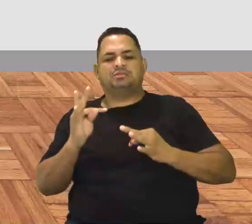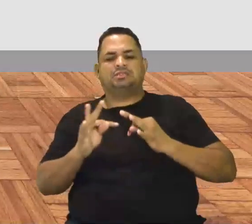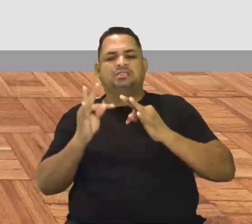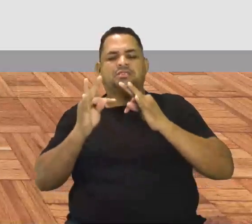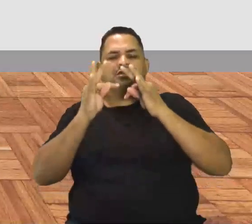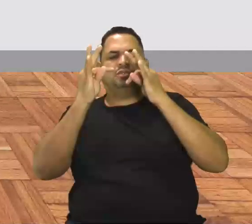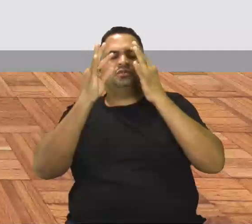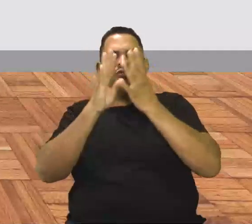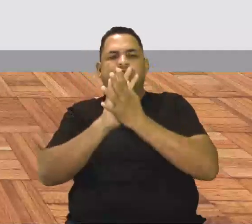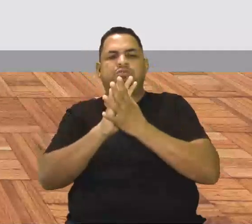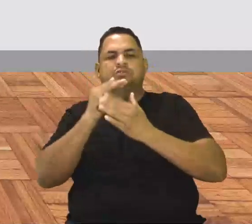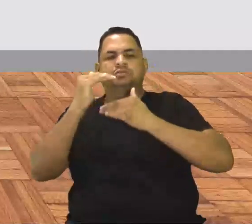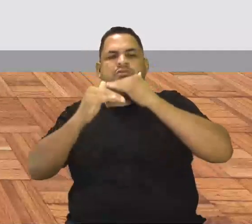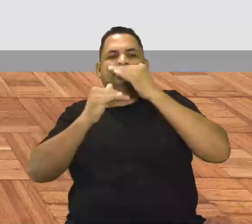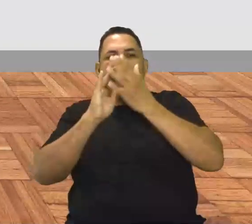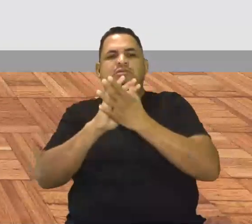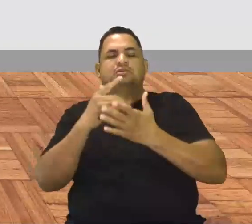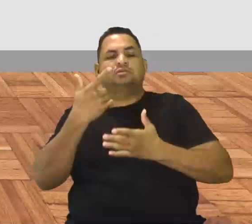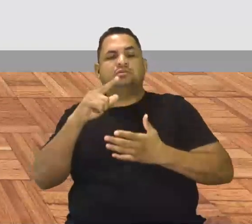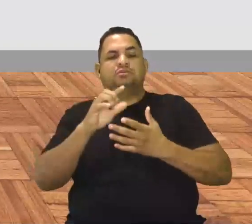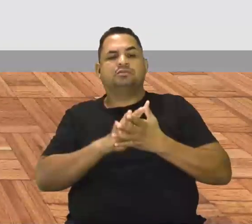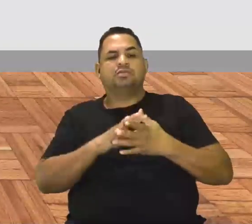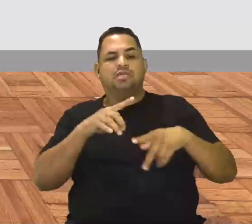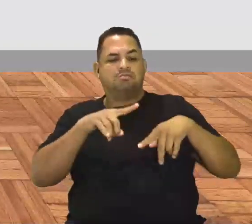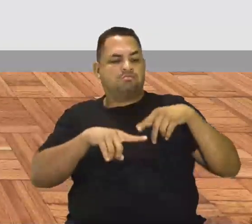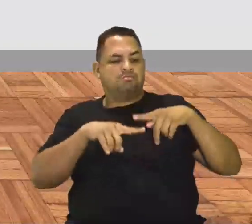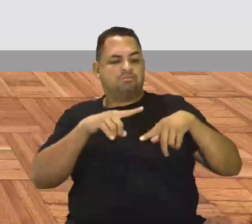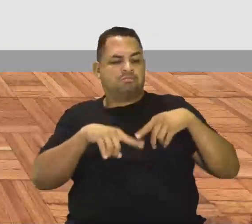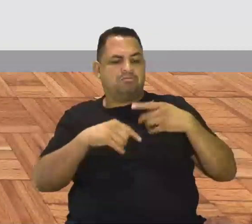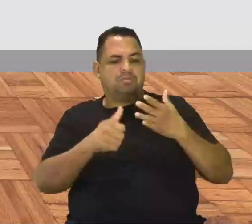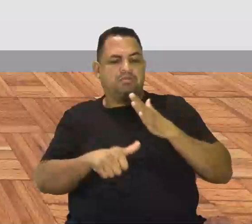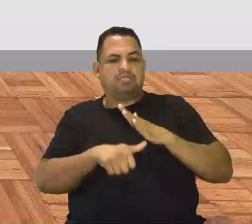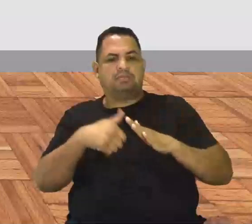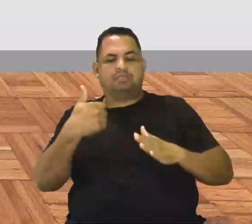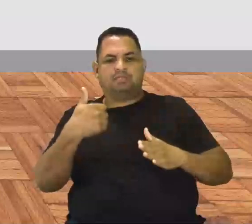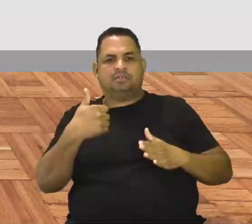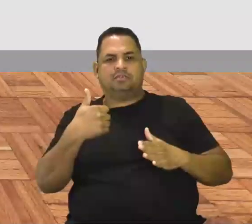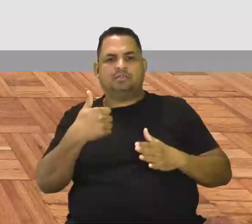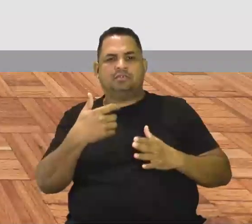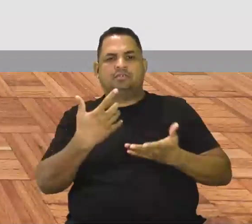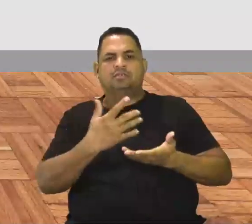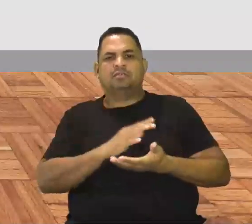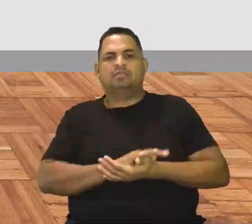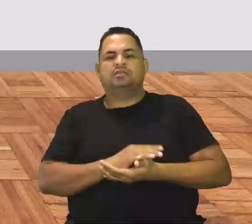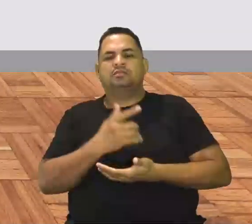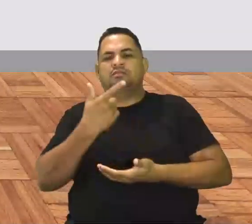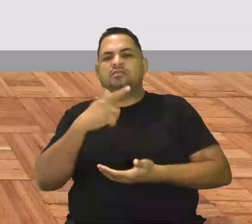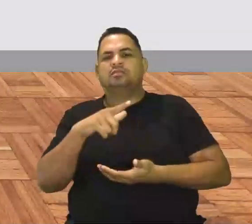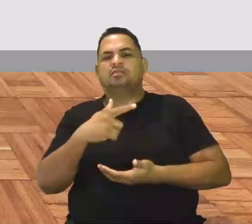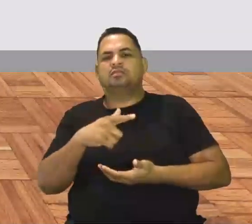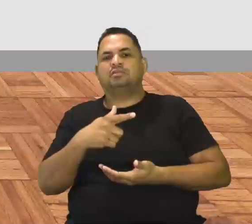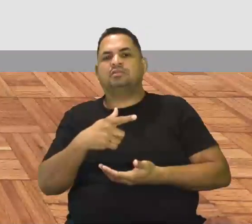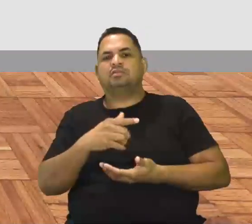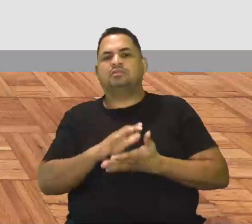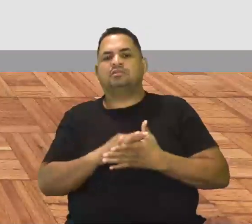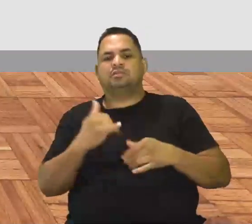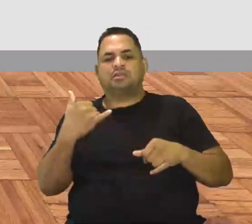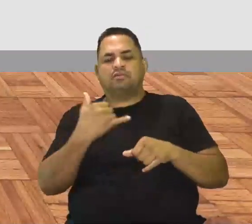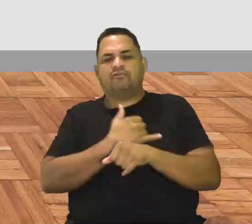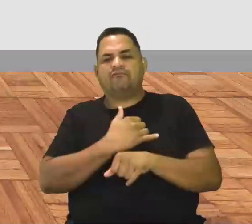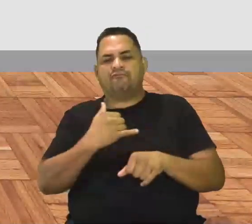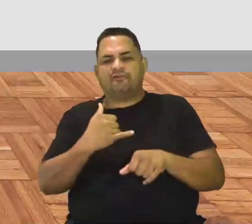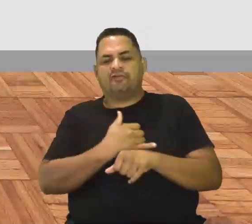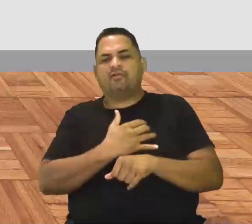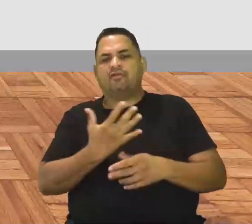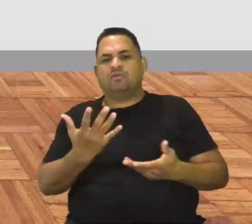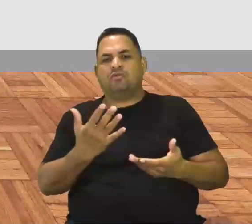desenvolvida, só que ele não tem a matéria-prima para essa indústria. Ele não tem o ferro, não